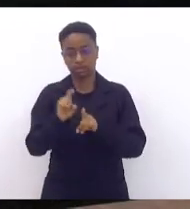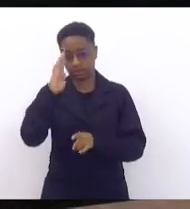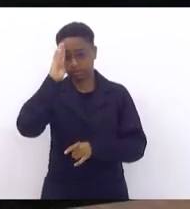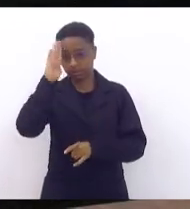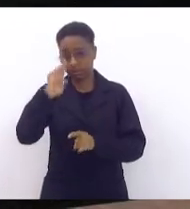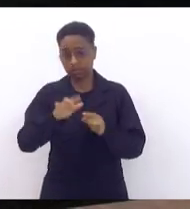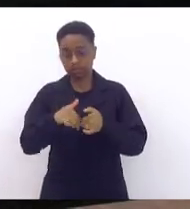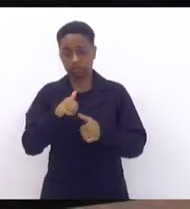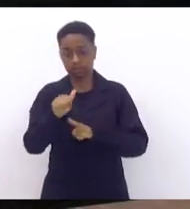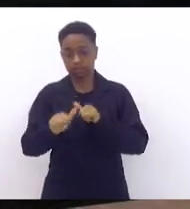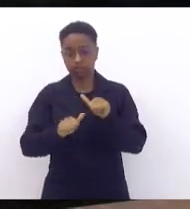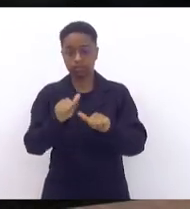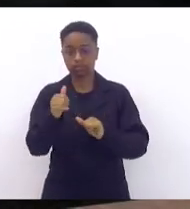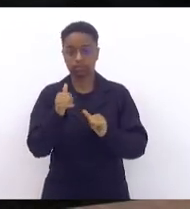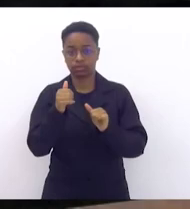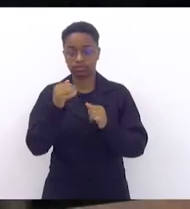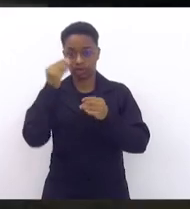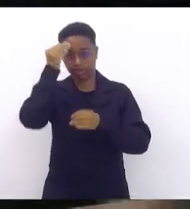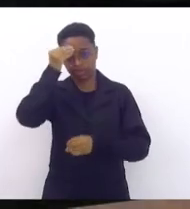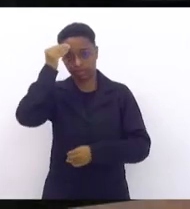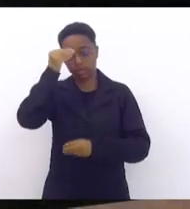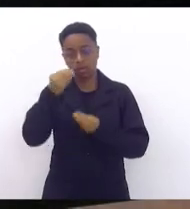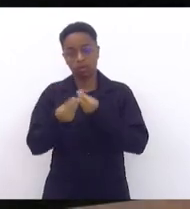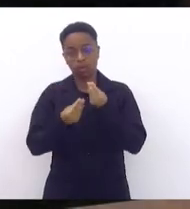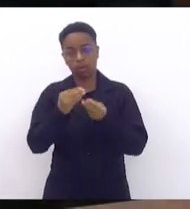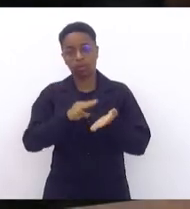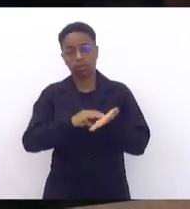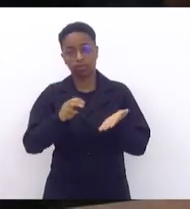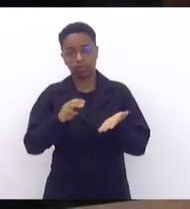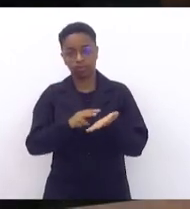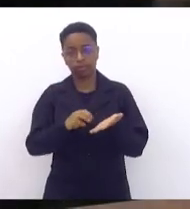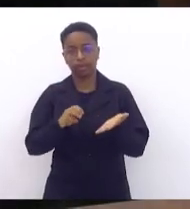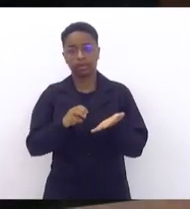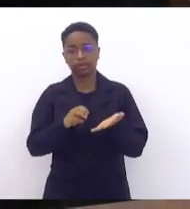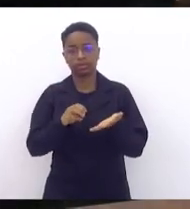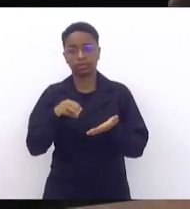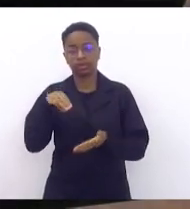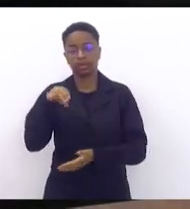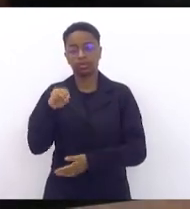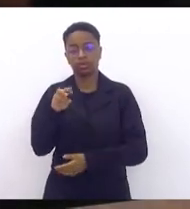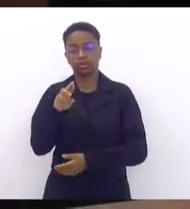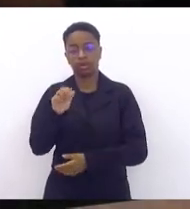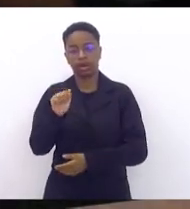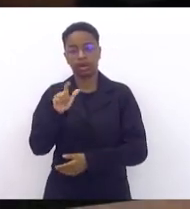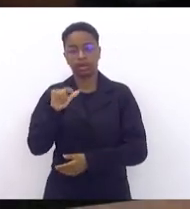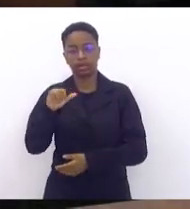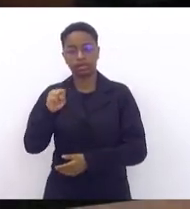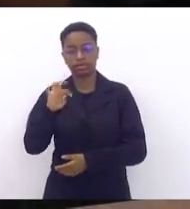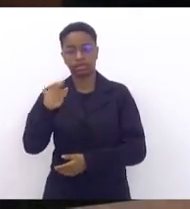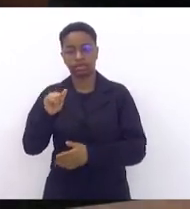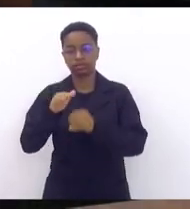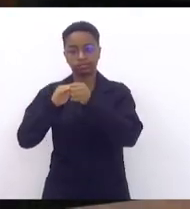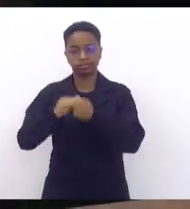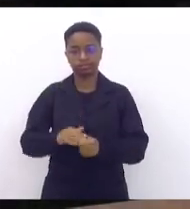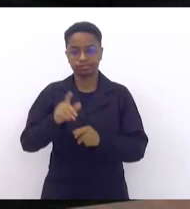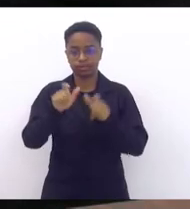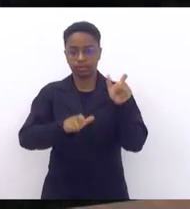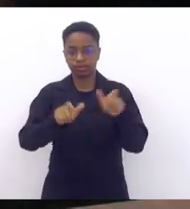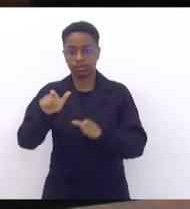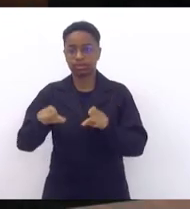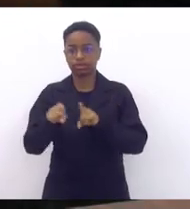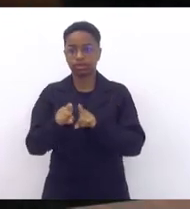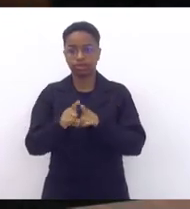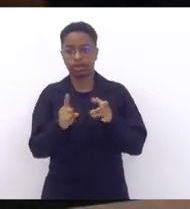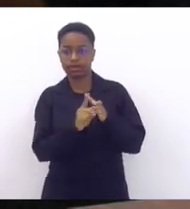reforma psiquiátrica, o quanto que o método de moralista, de humilhação da pessoa, de reclusão